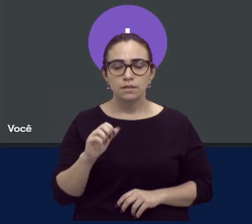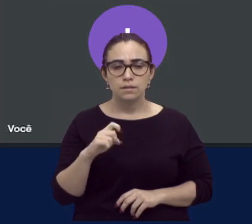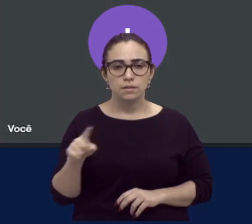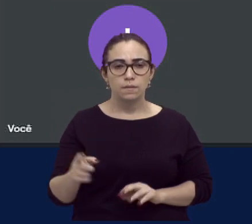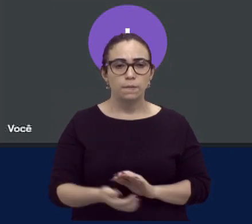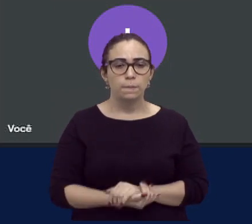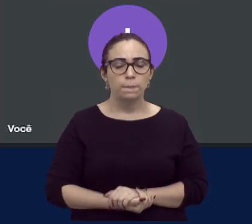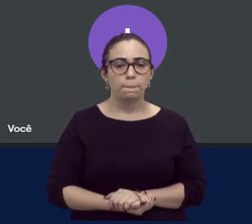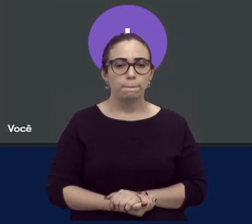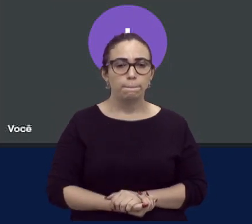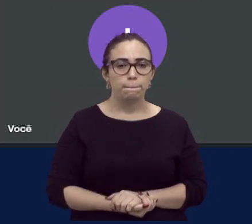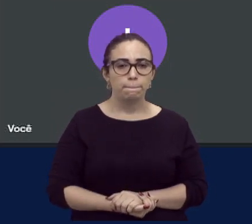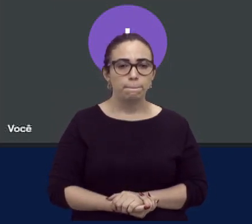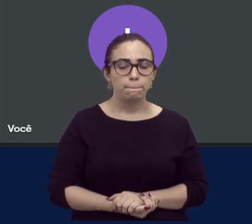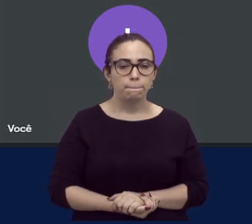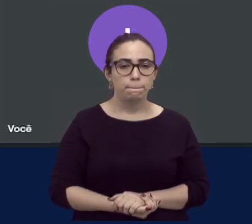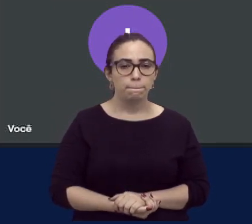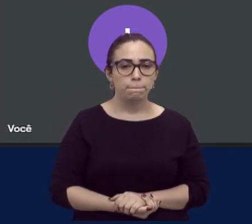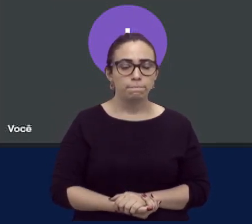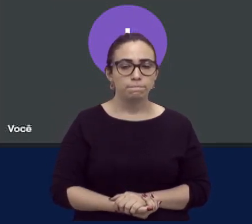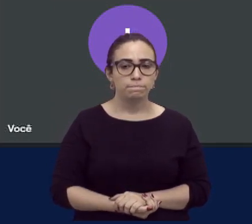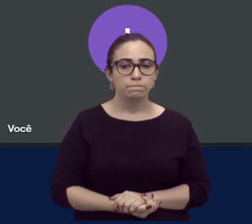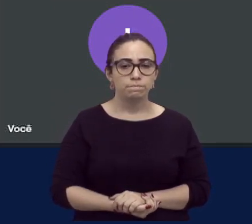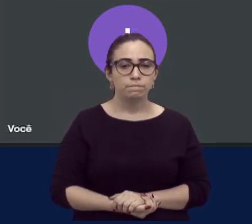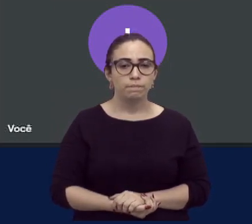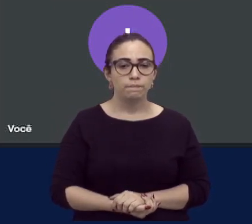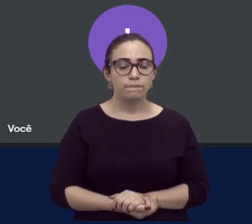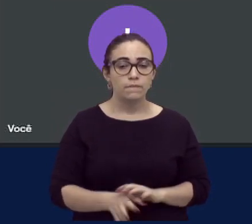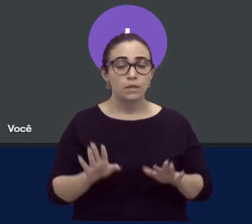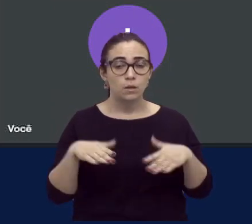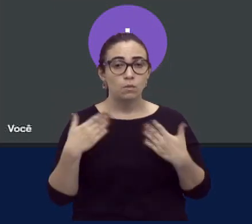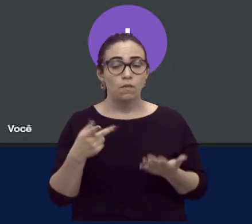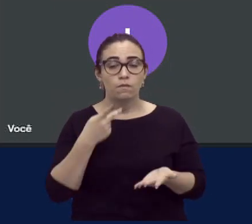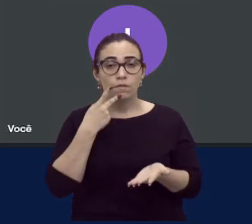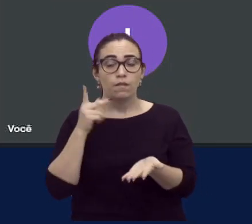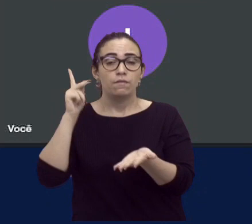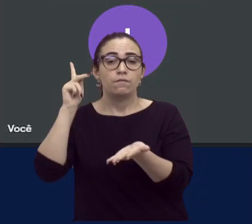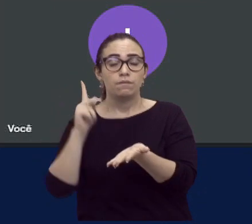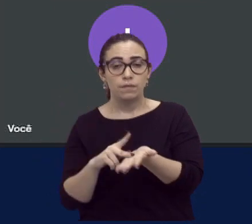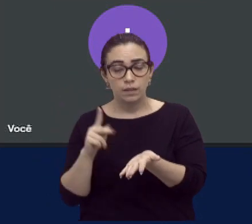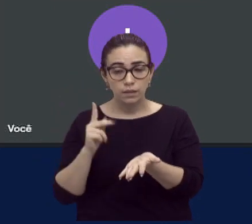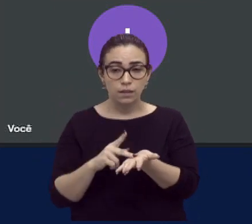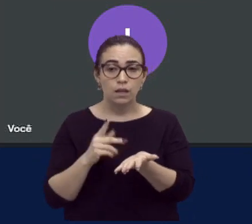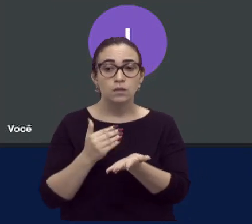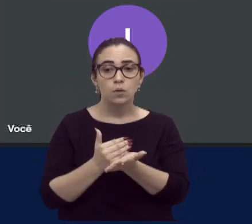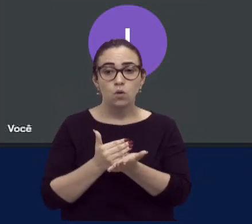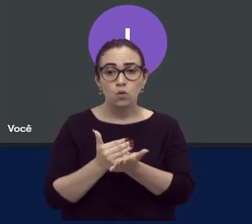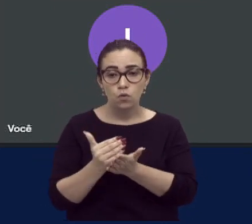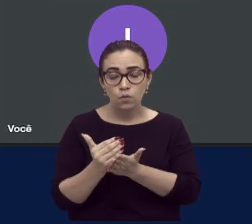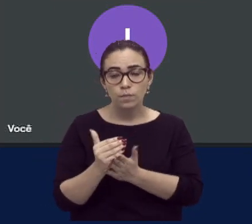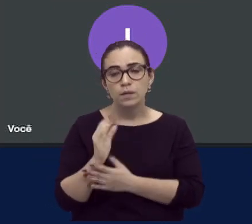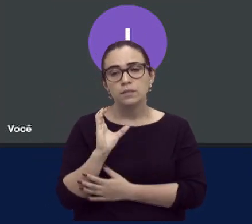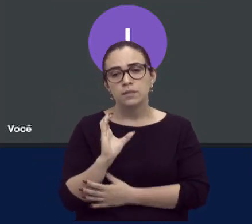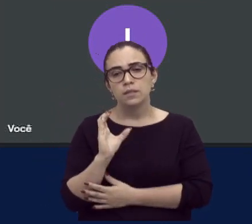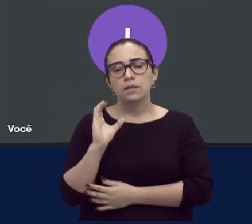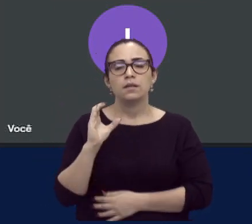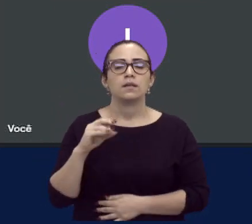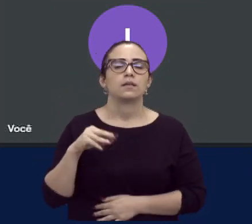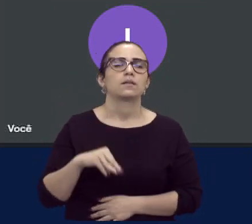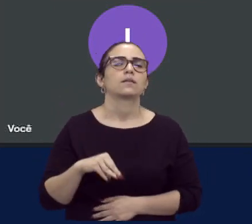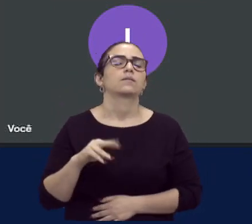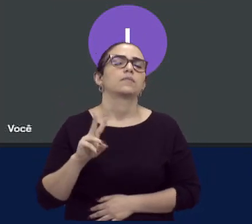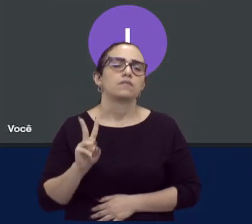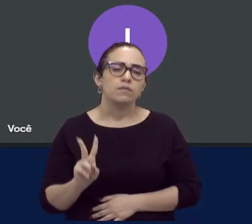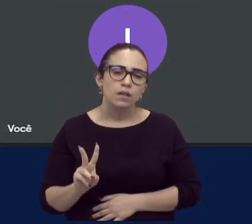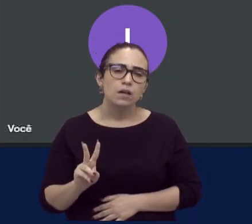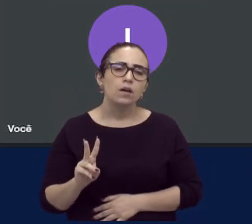eu digo sempre que quando você age com a verdade, quando você começa a trabalhar com a CNV e você começa